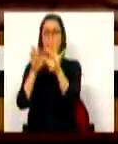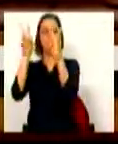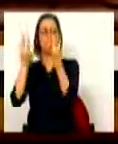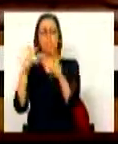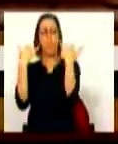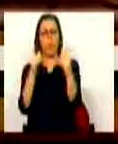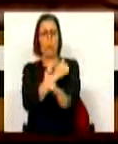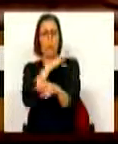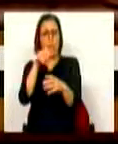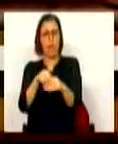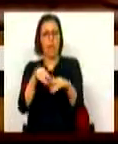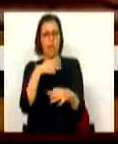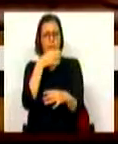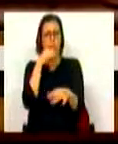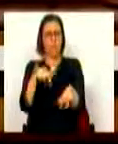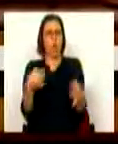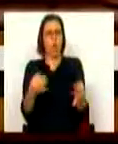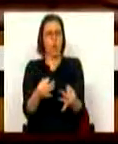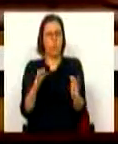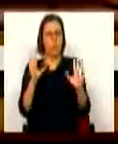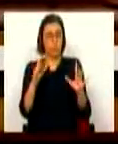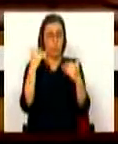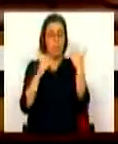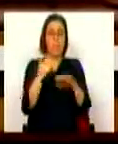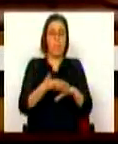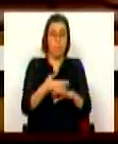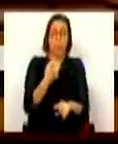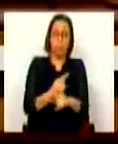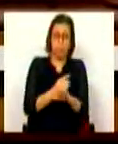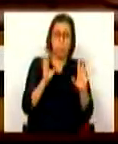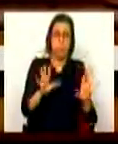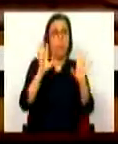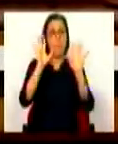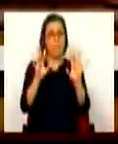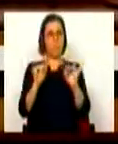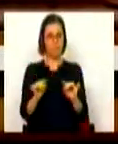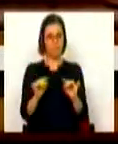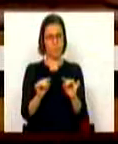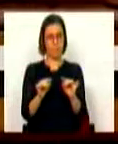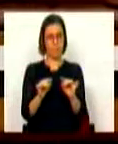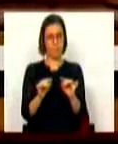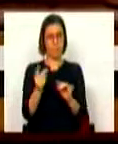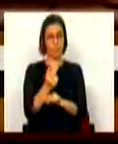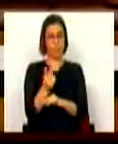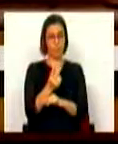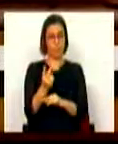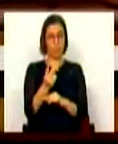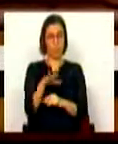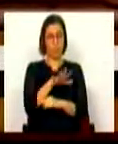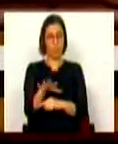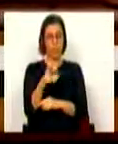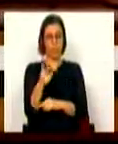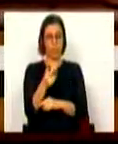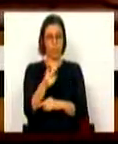da violência doméstica que foram aqui abordadas, e também da violência sexual. Mas nessas duas